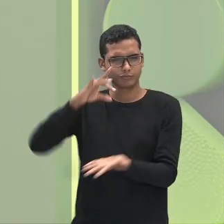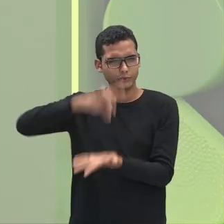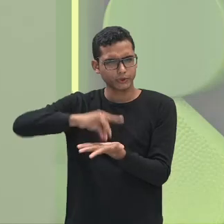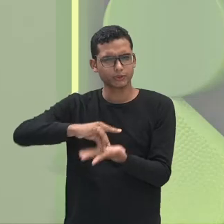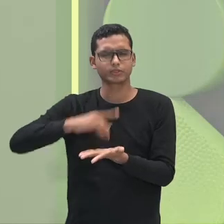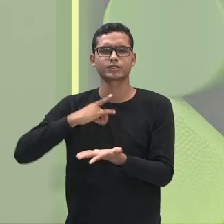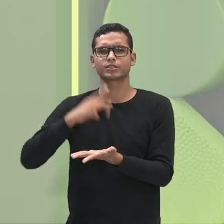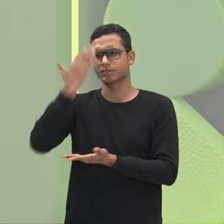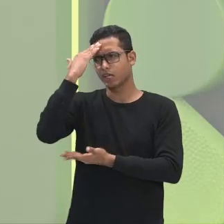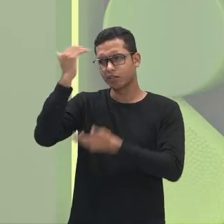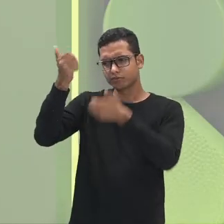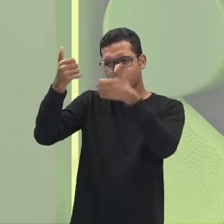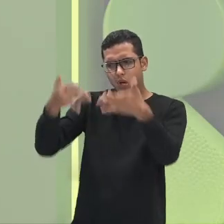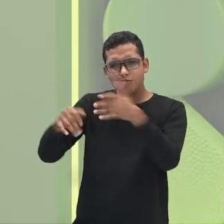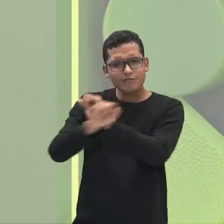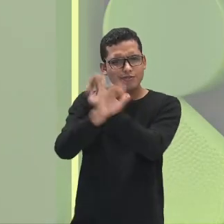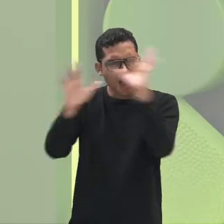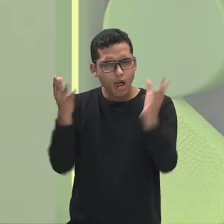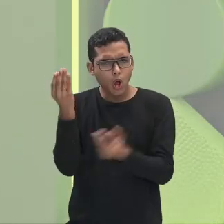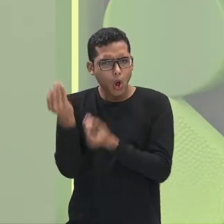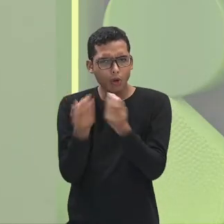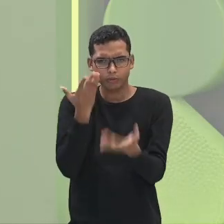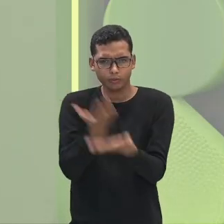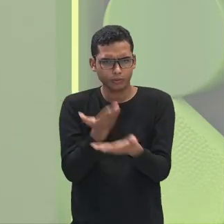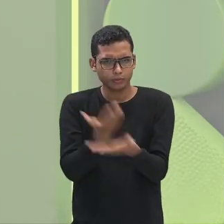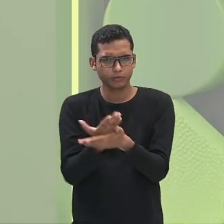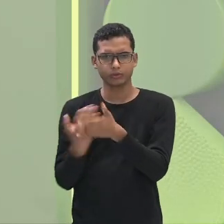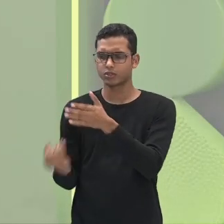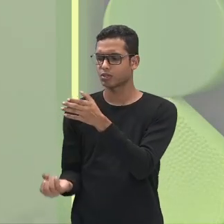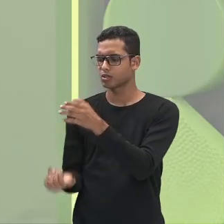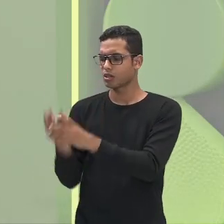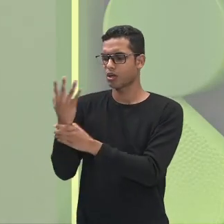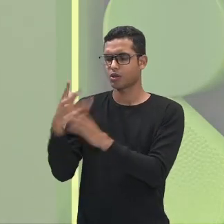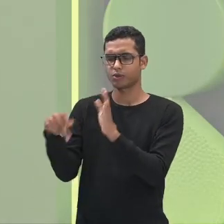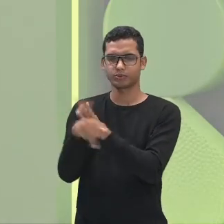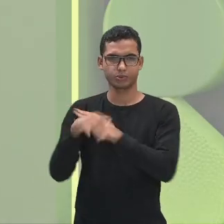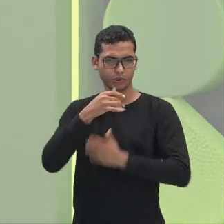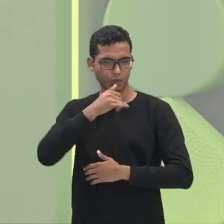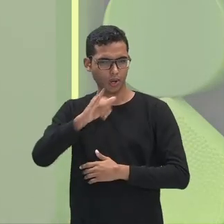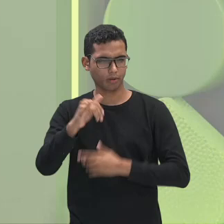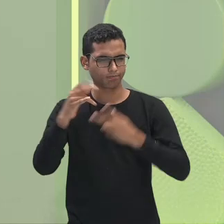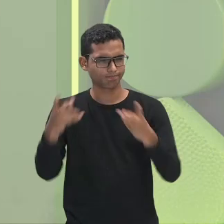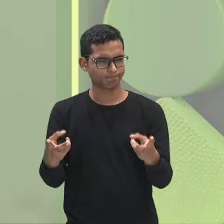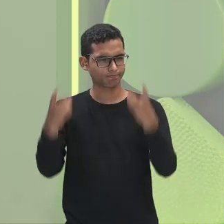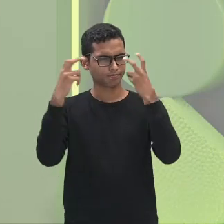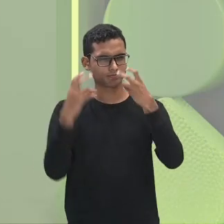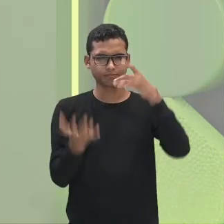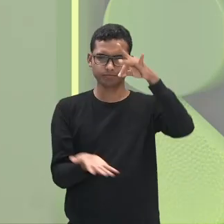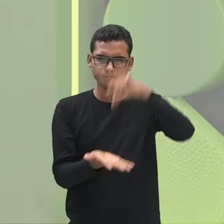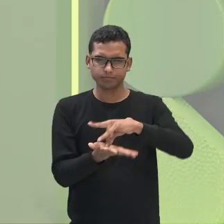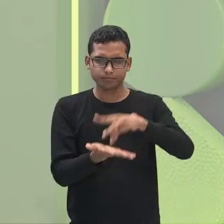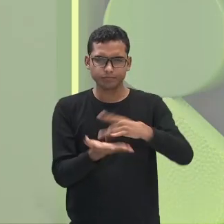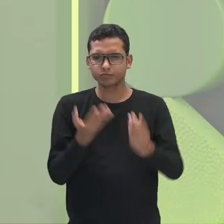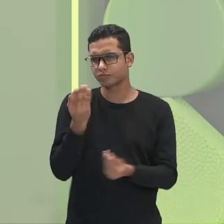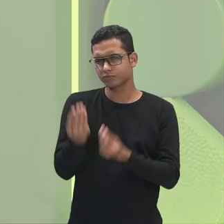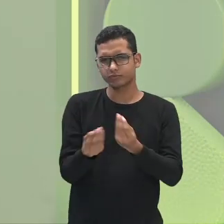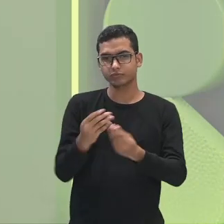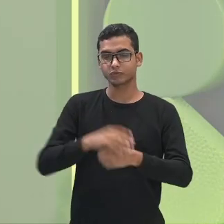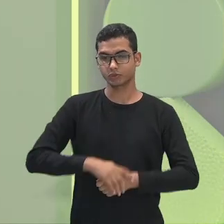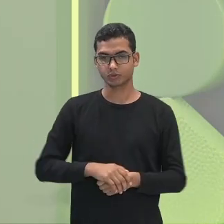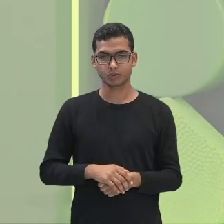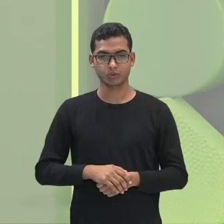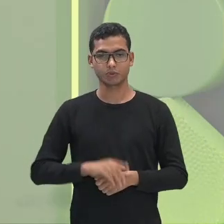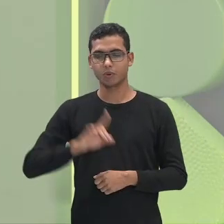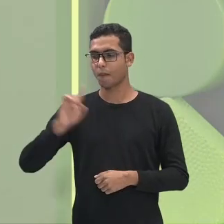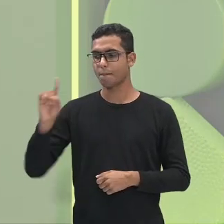uma introdução do que é a nossa aula, que é a origem da eletricidade. perceberam que ela falou o primeiro